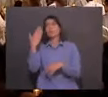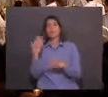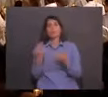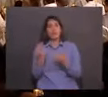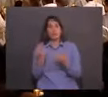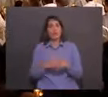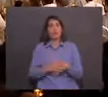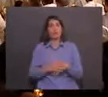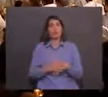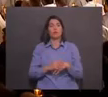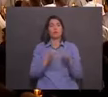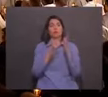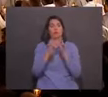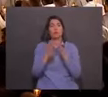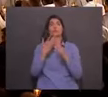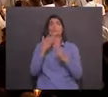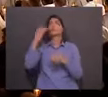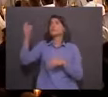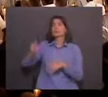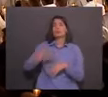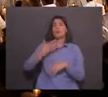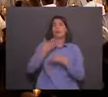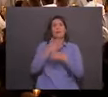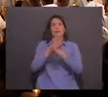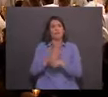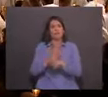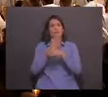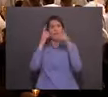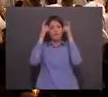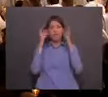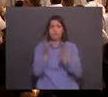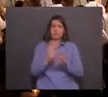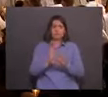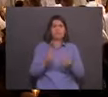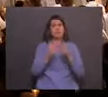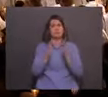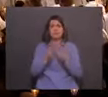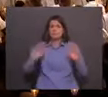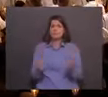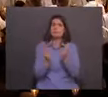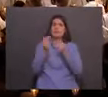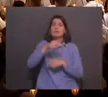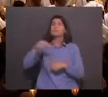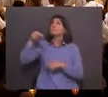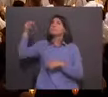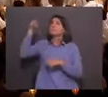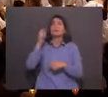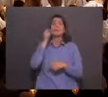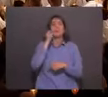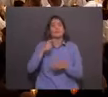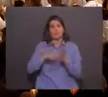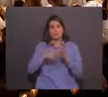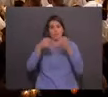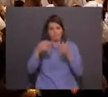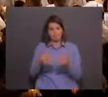Ó meu Jesus, perdoai-nos e livrai-nos do fogo do inferno. Levai as almas todas para o céu, principalmente as que mais precisarem.